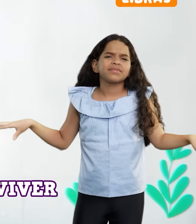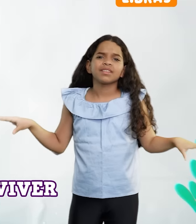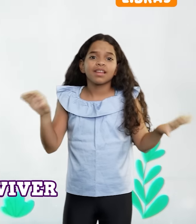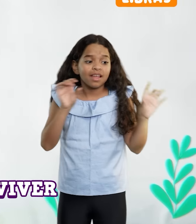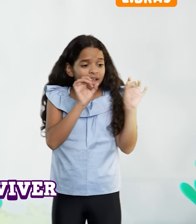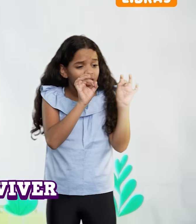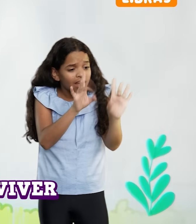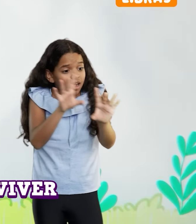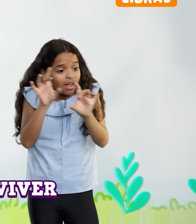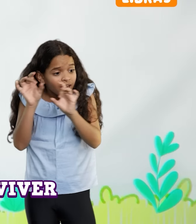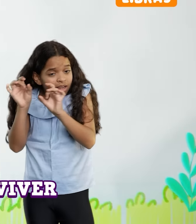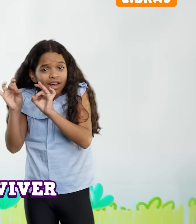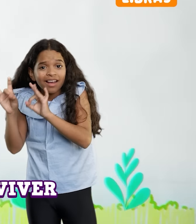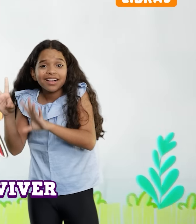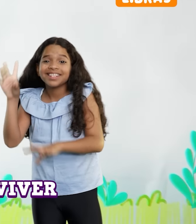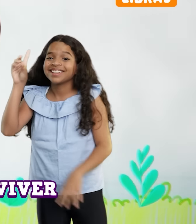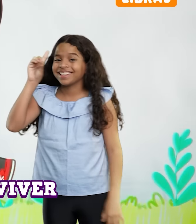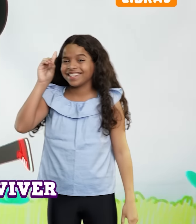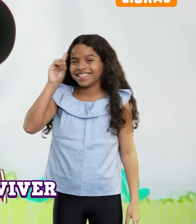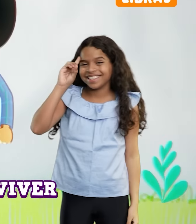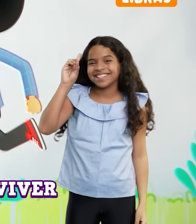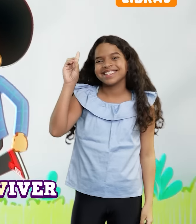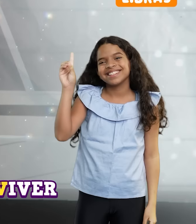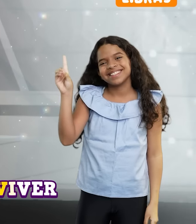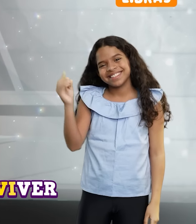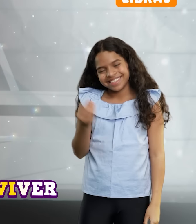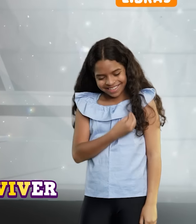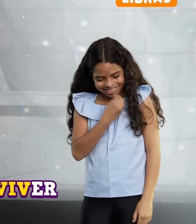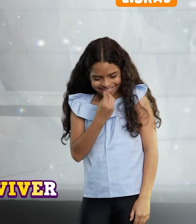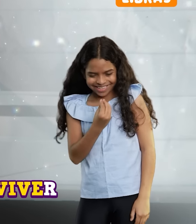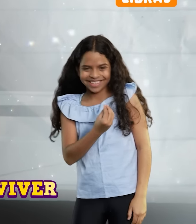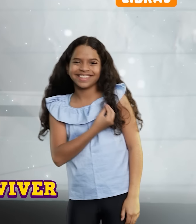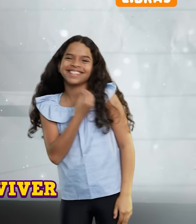Cada dia sua vida